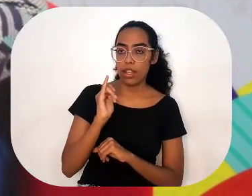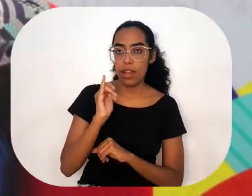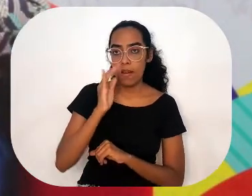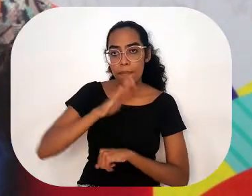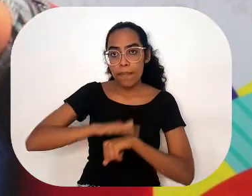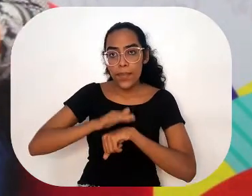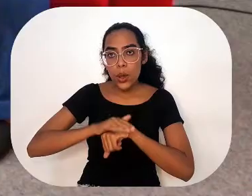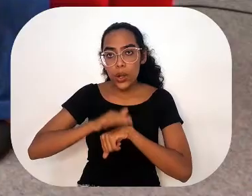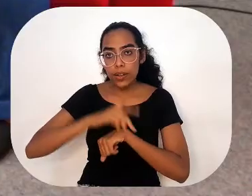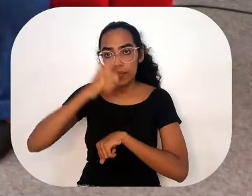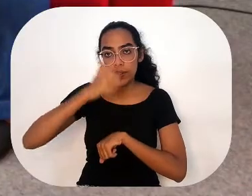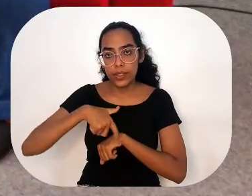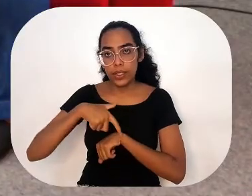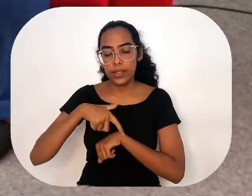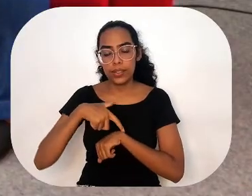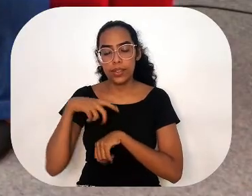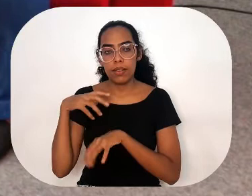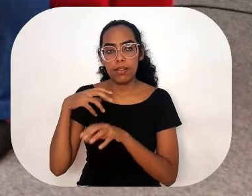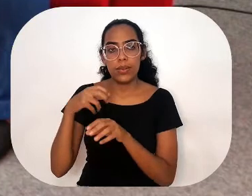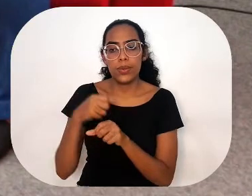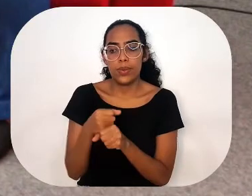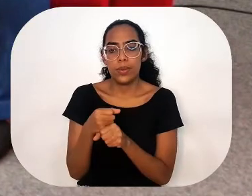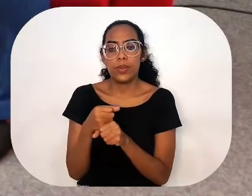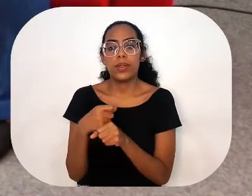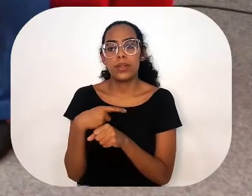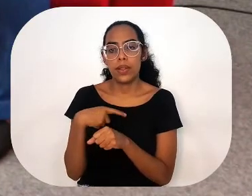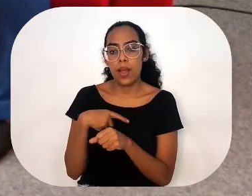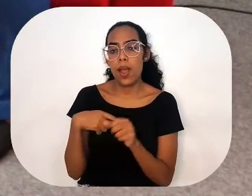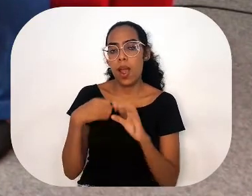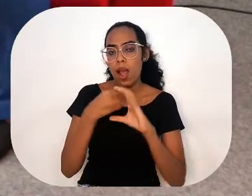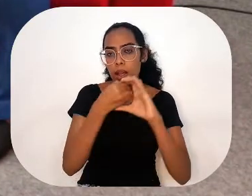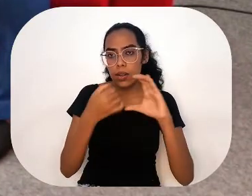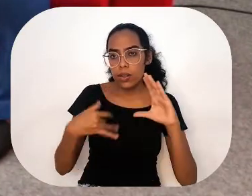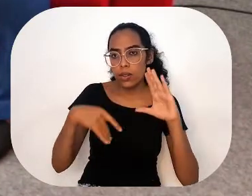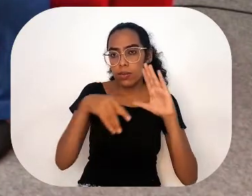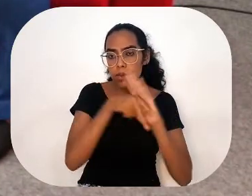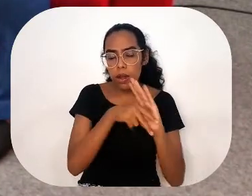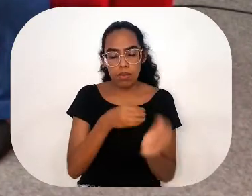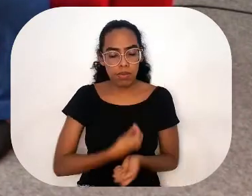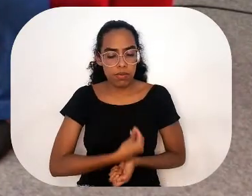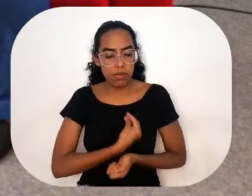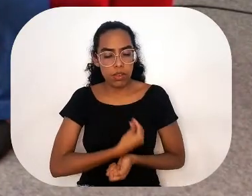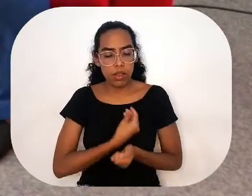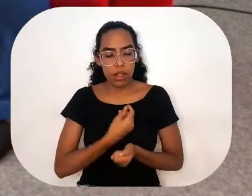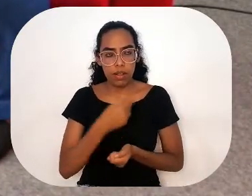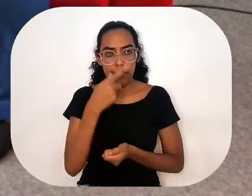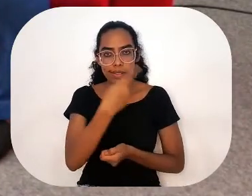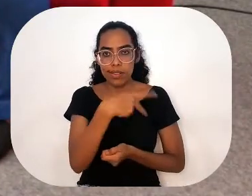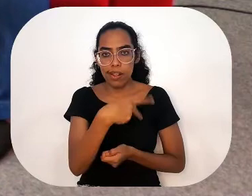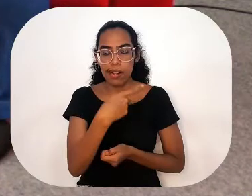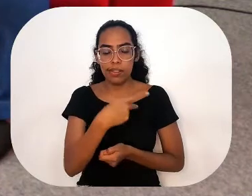é tem muitos aspectos da Raquel que se faz presente hoje mesmo eu tava olhando algumas